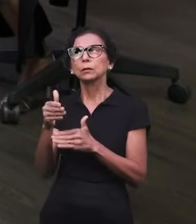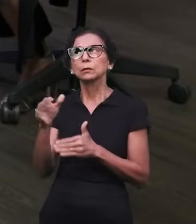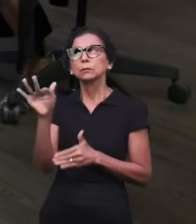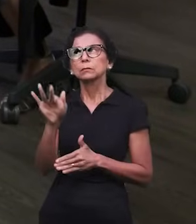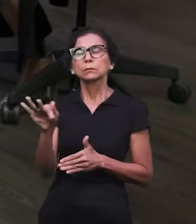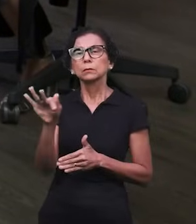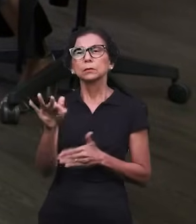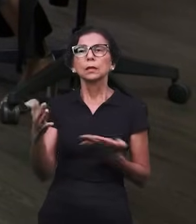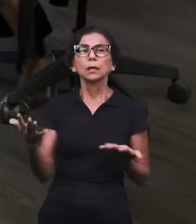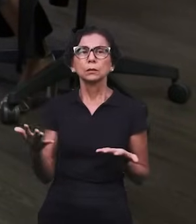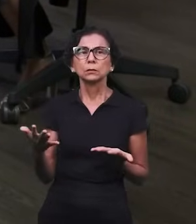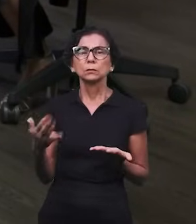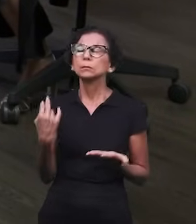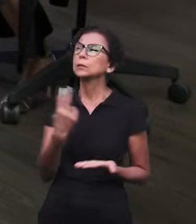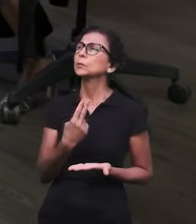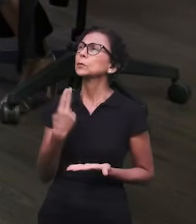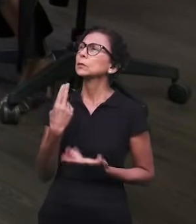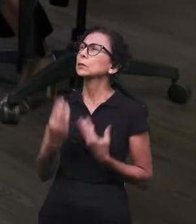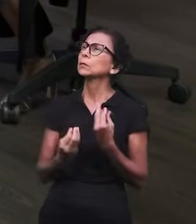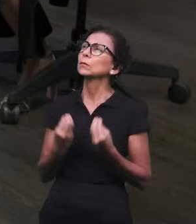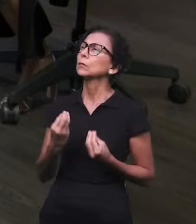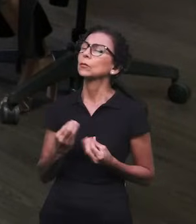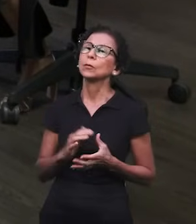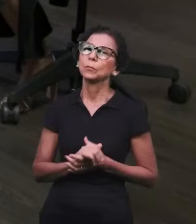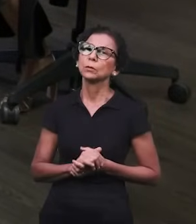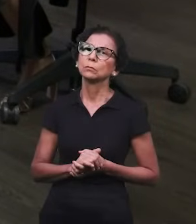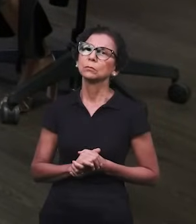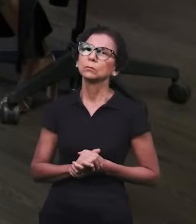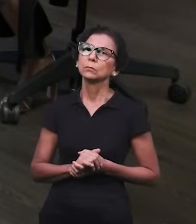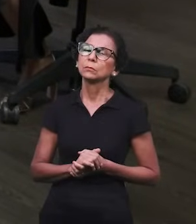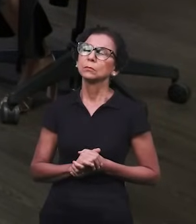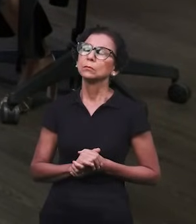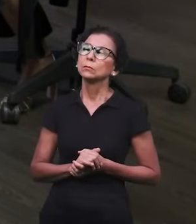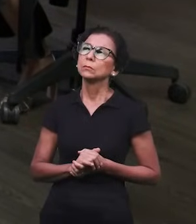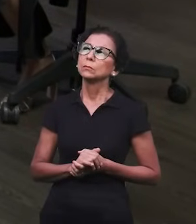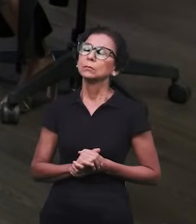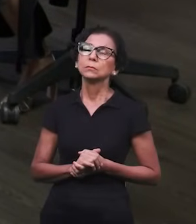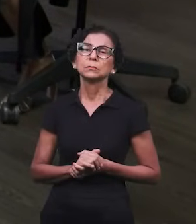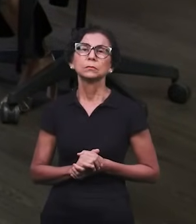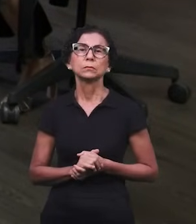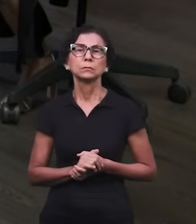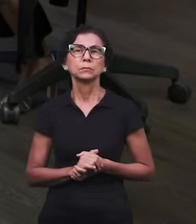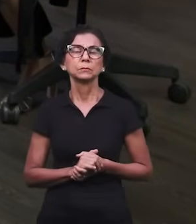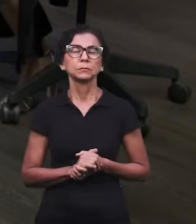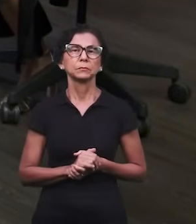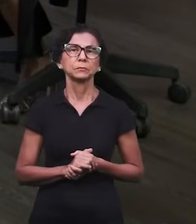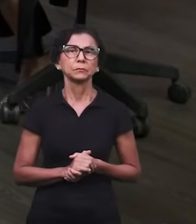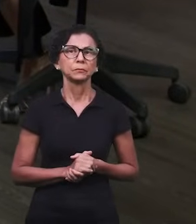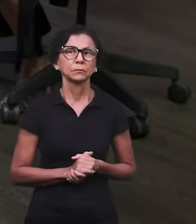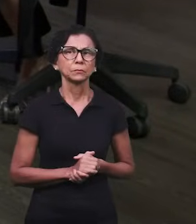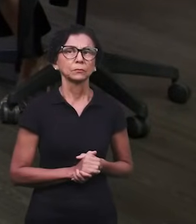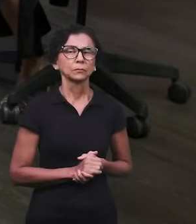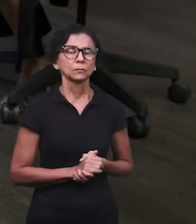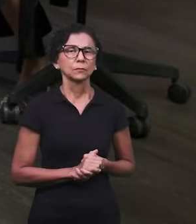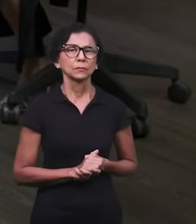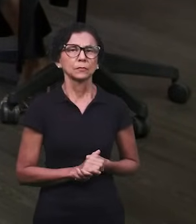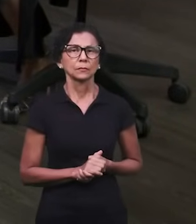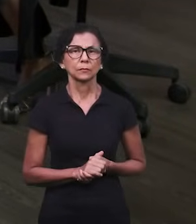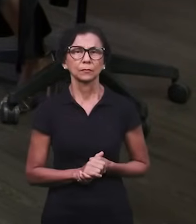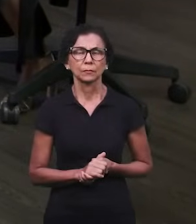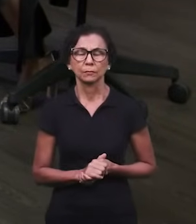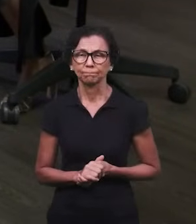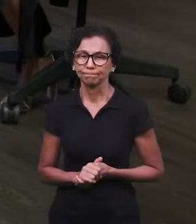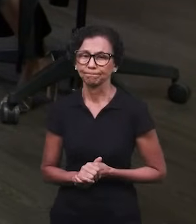minha história? Como o Senhor quer me usar? Eis-me aqui, envia-me a mim, né? Então, para além de